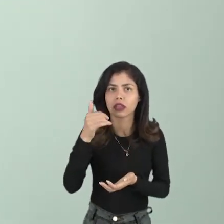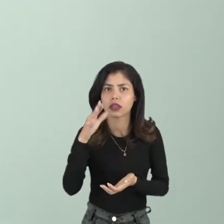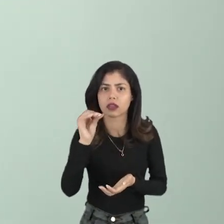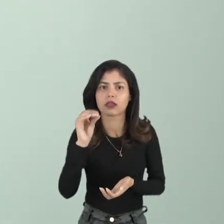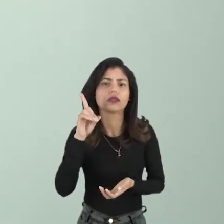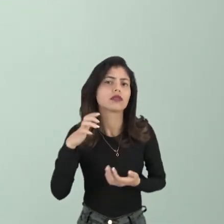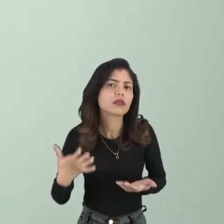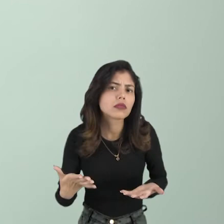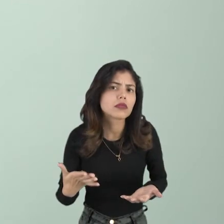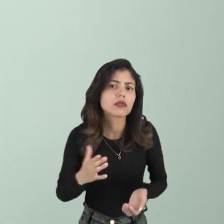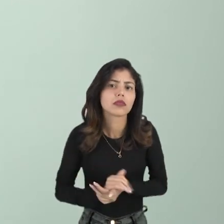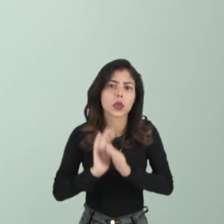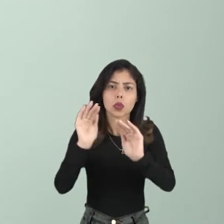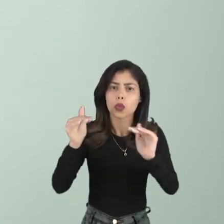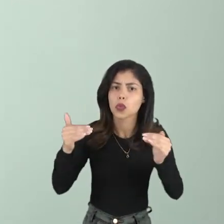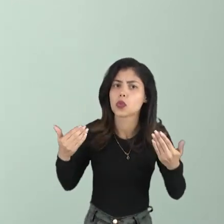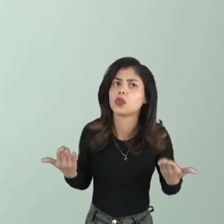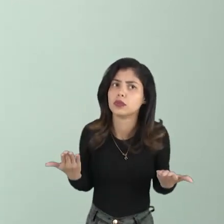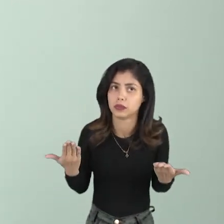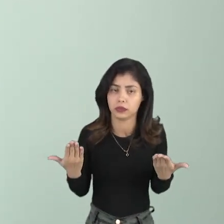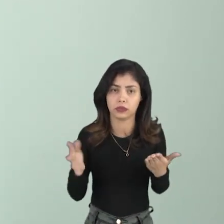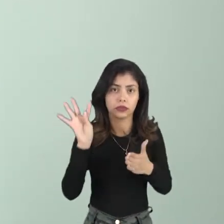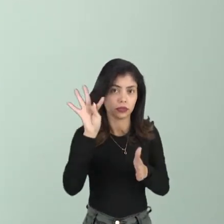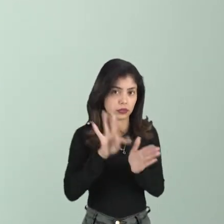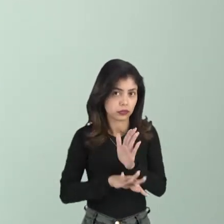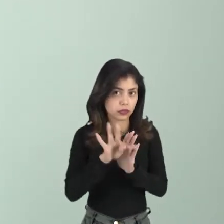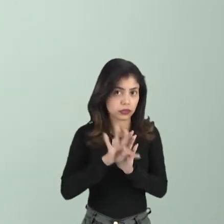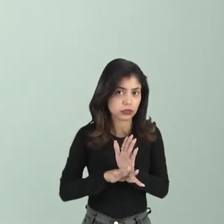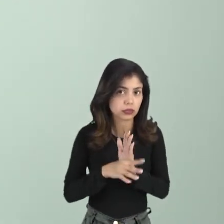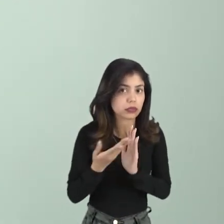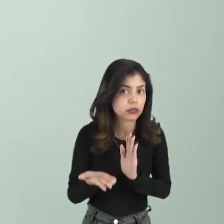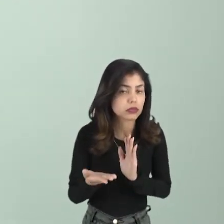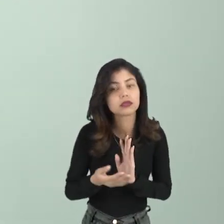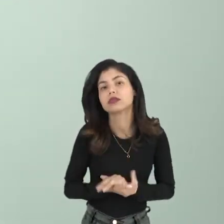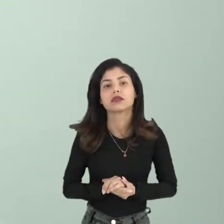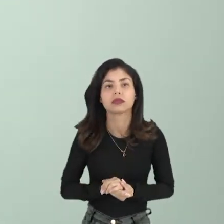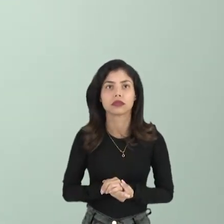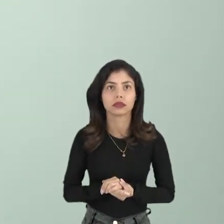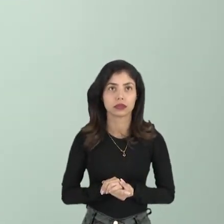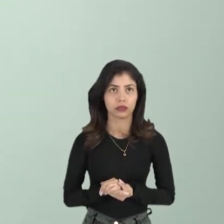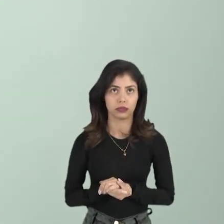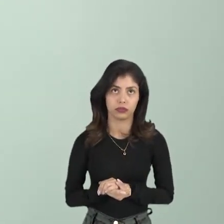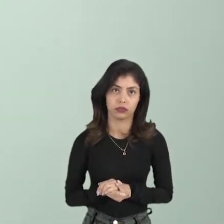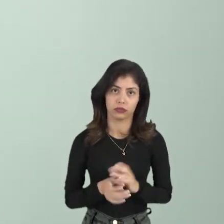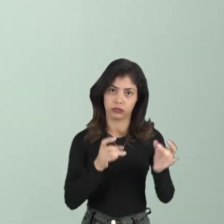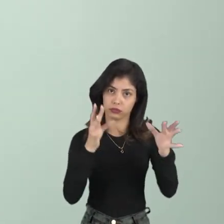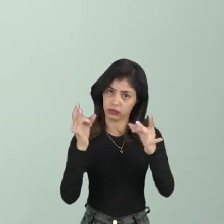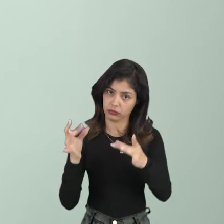de... Qual é a intenção do texto publicitário? A de